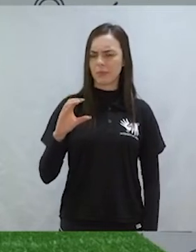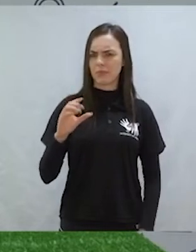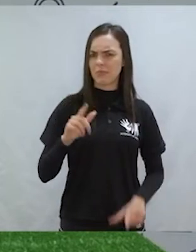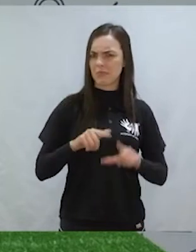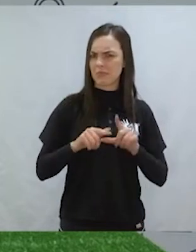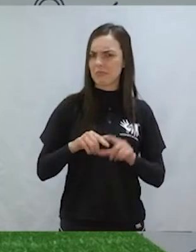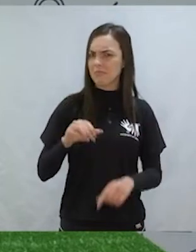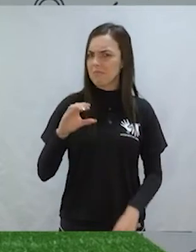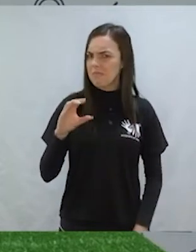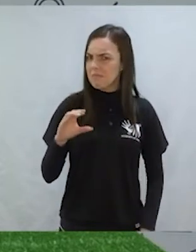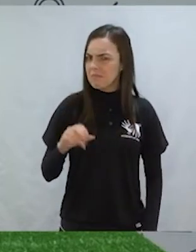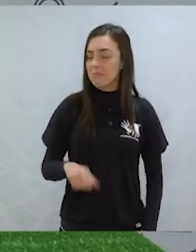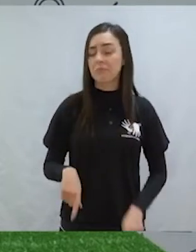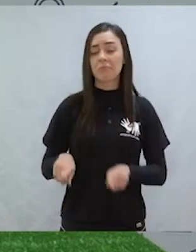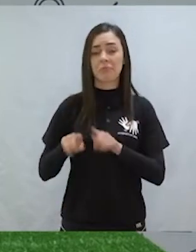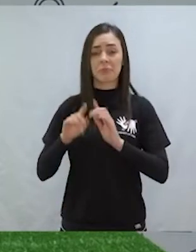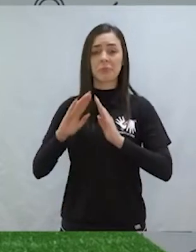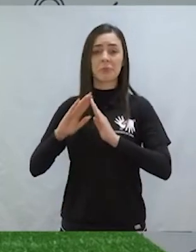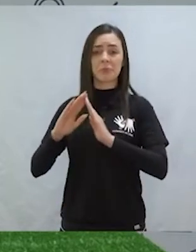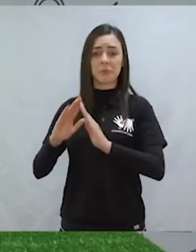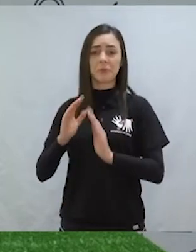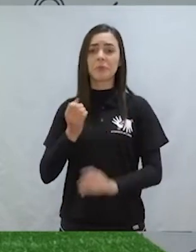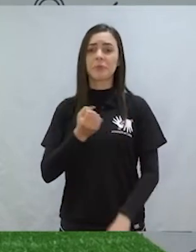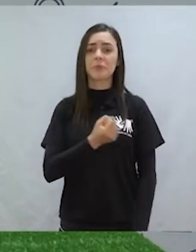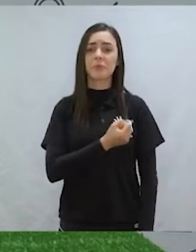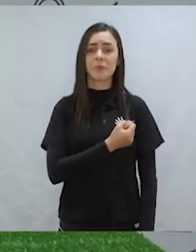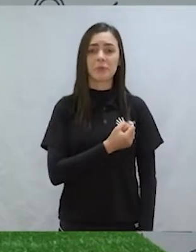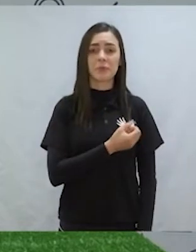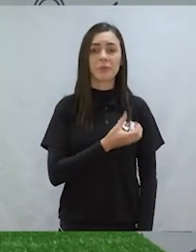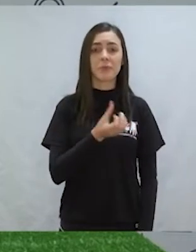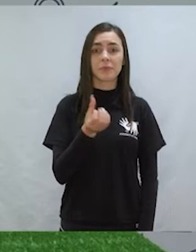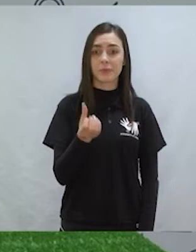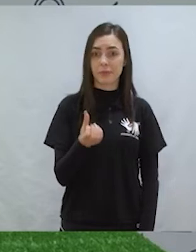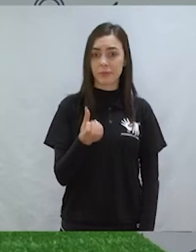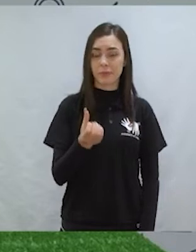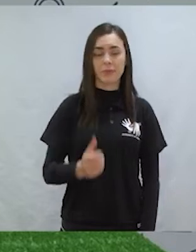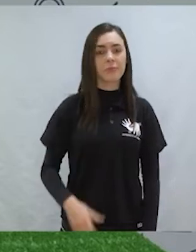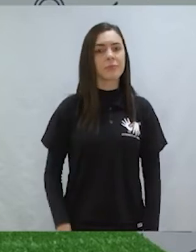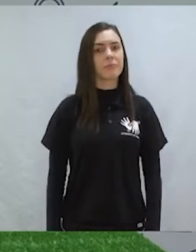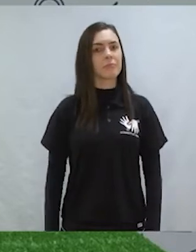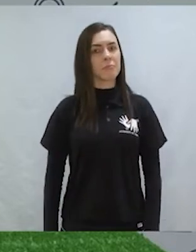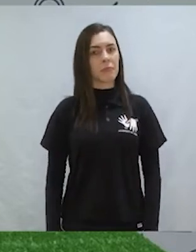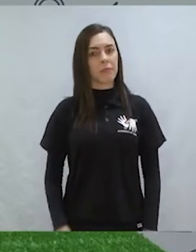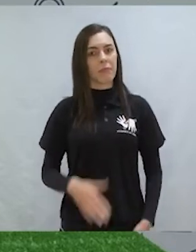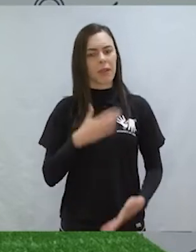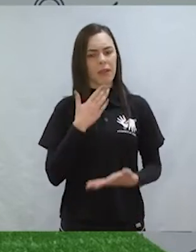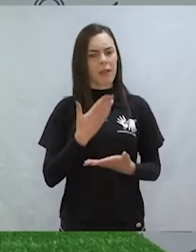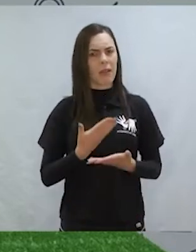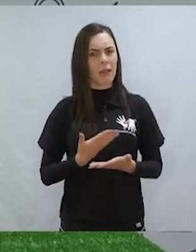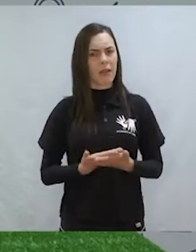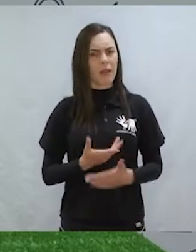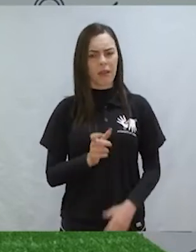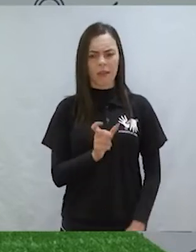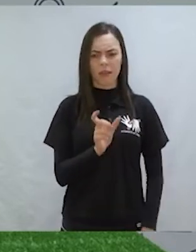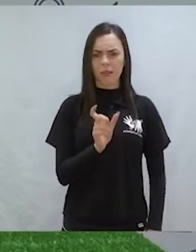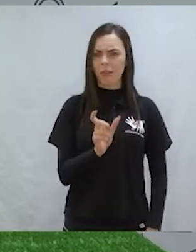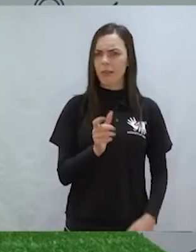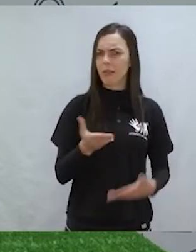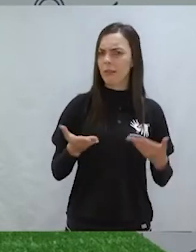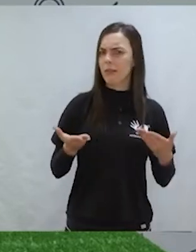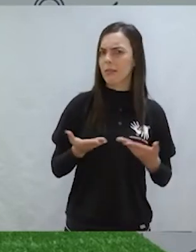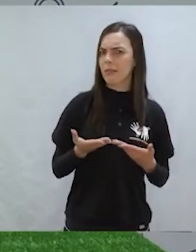A letra C. E ela pediu para a gente pegar o número 6. Que